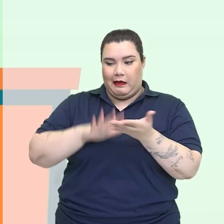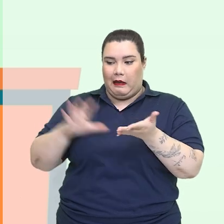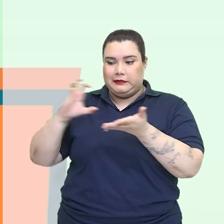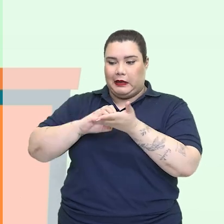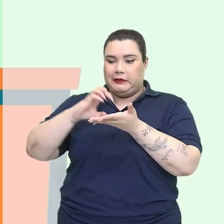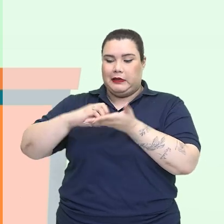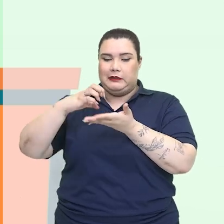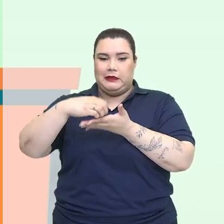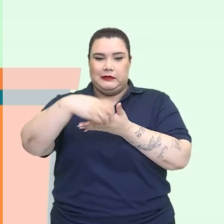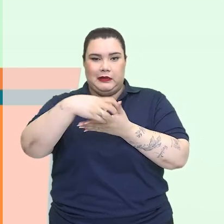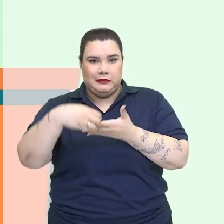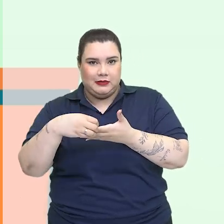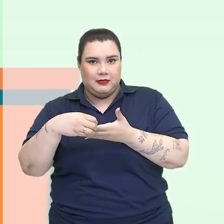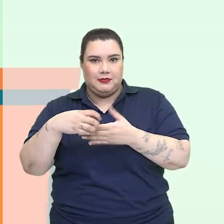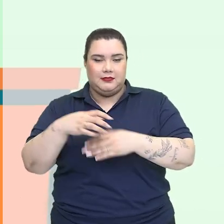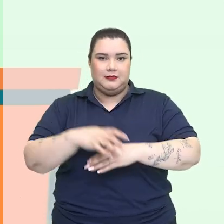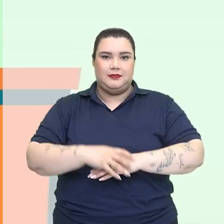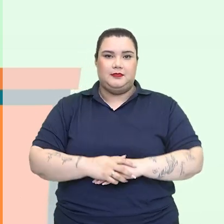tarefa.